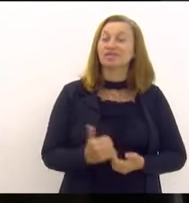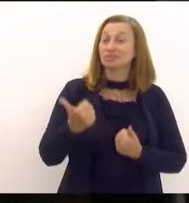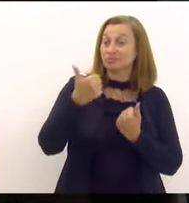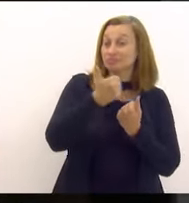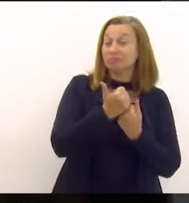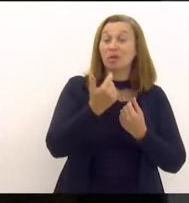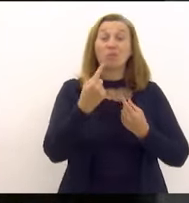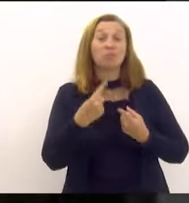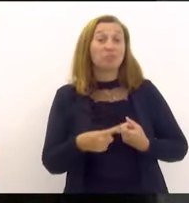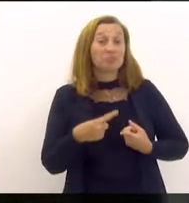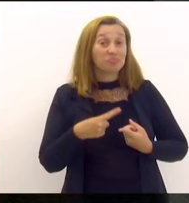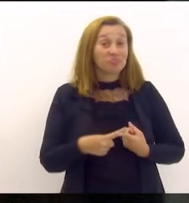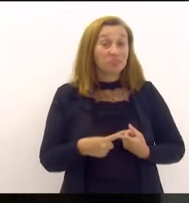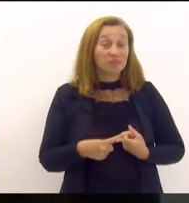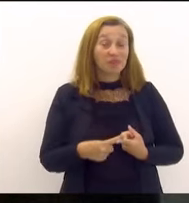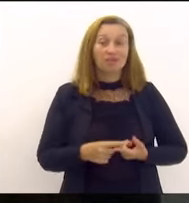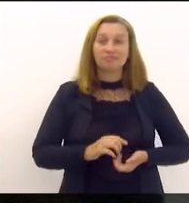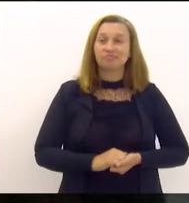porque